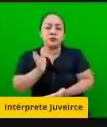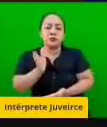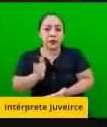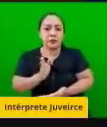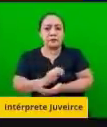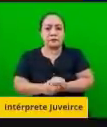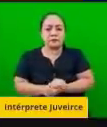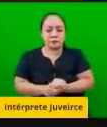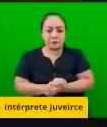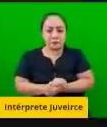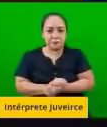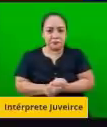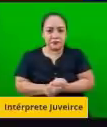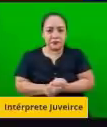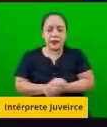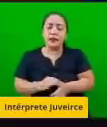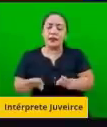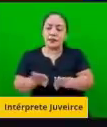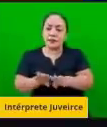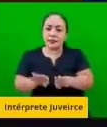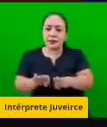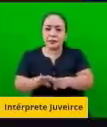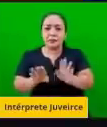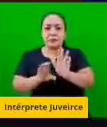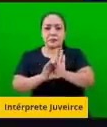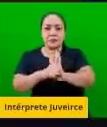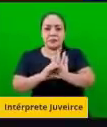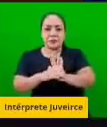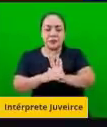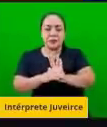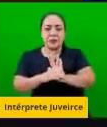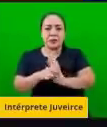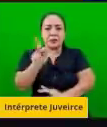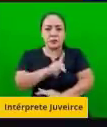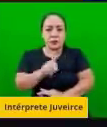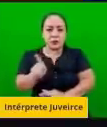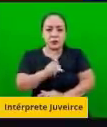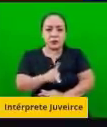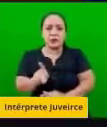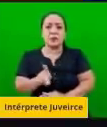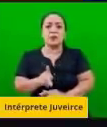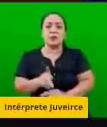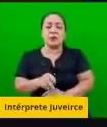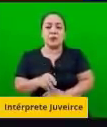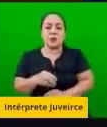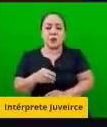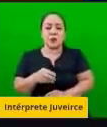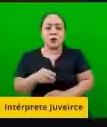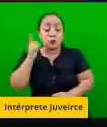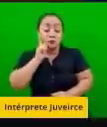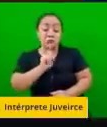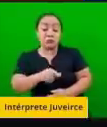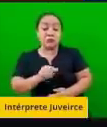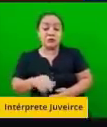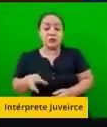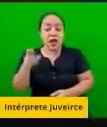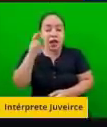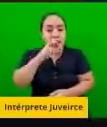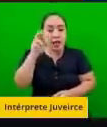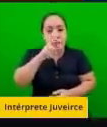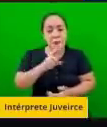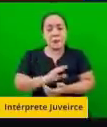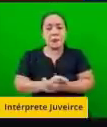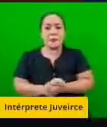aqueles conteúdos que os professores já começam a observar que possivelmente deverão ser retomados quando do retorno das